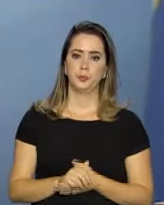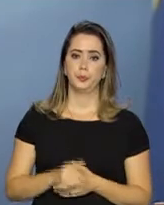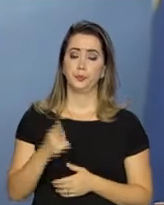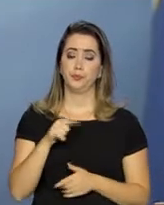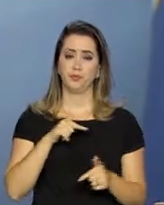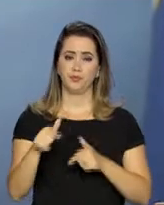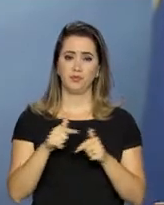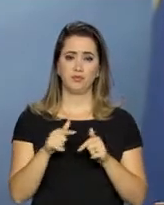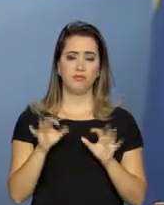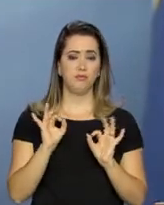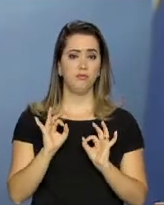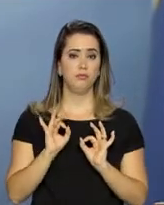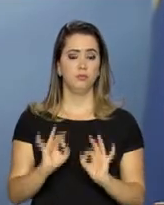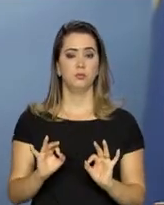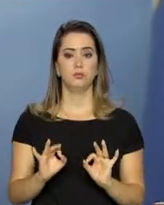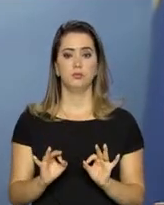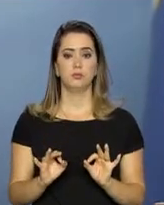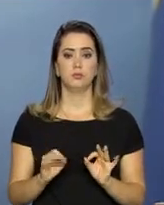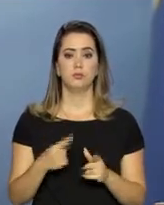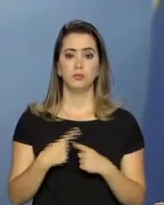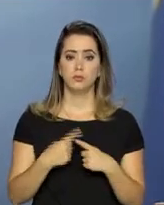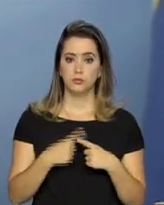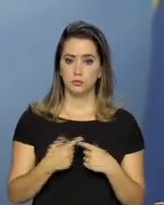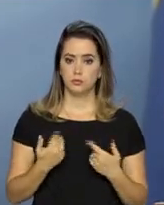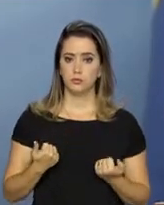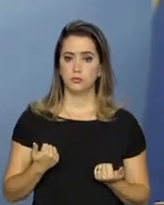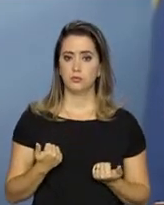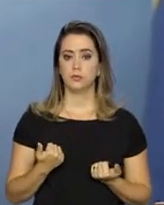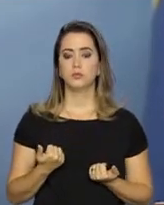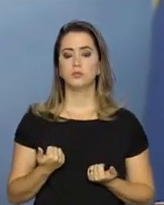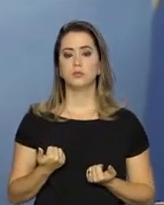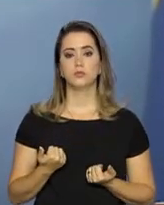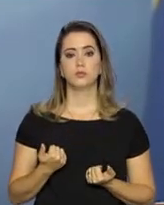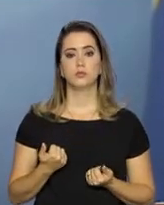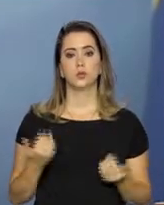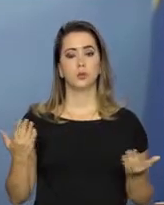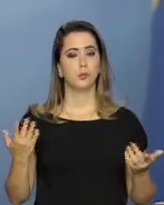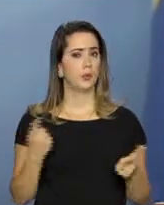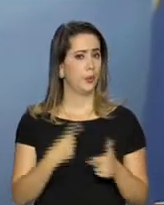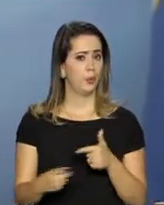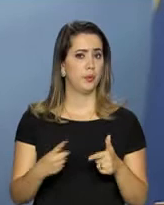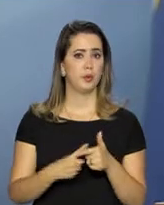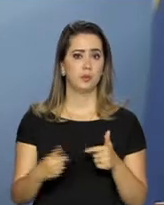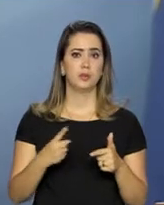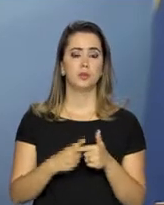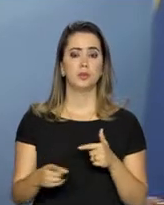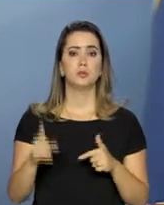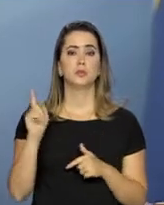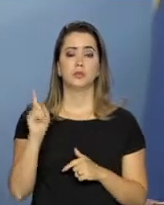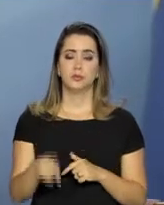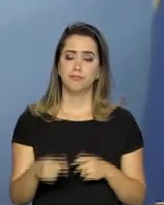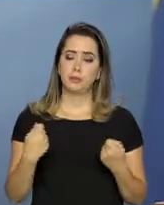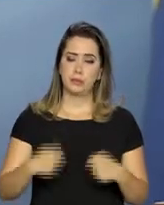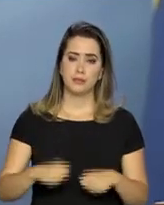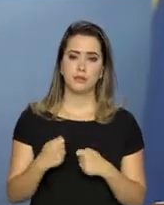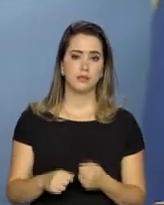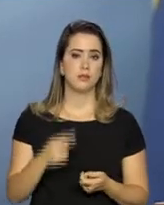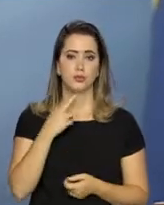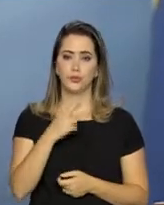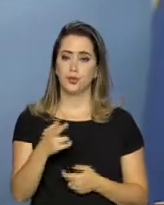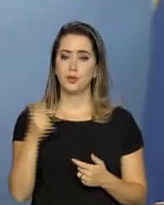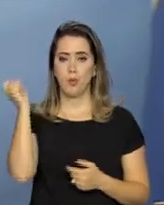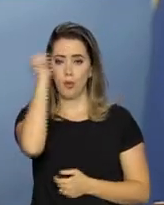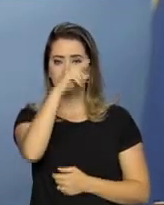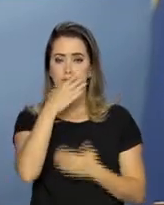extrema porque as circunstâncias assim o exigem